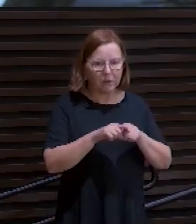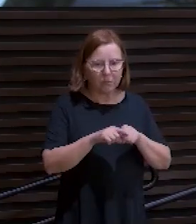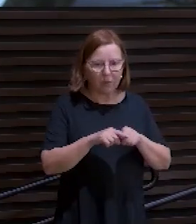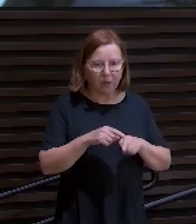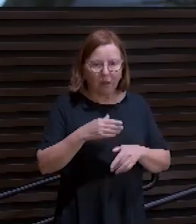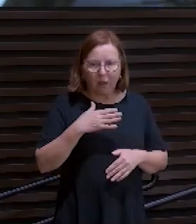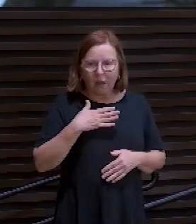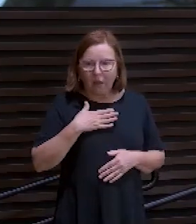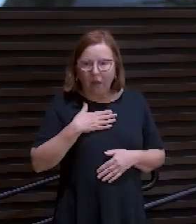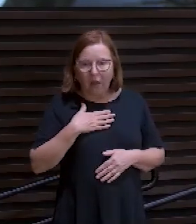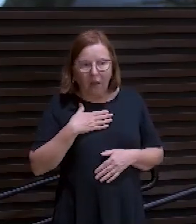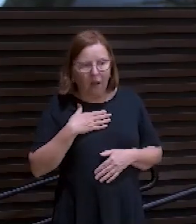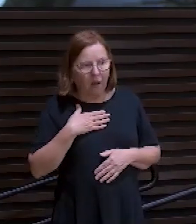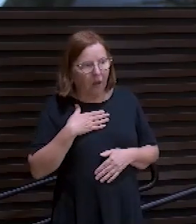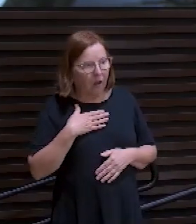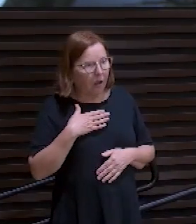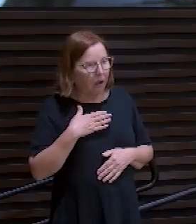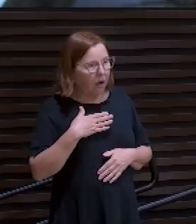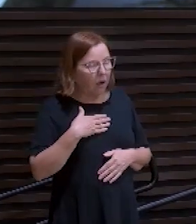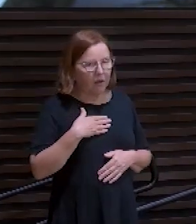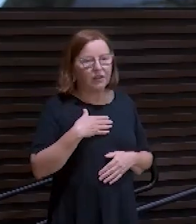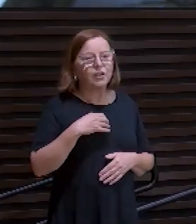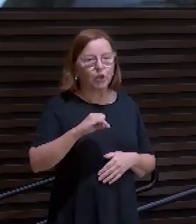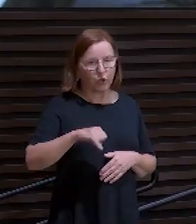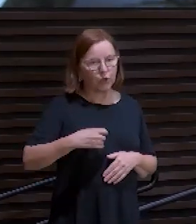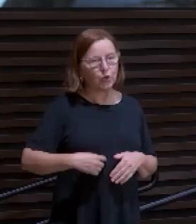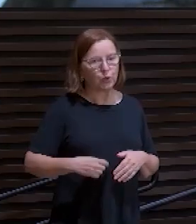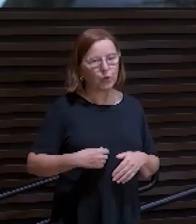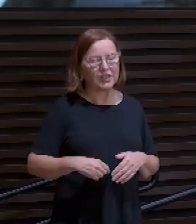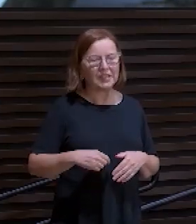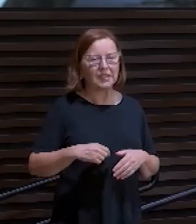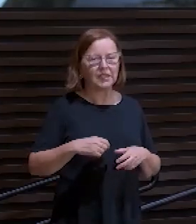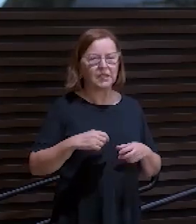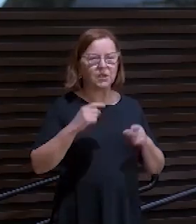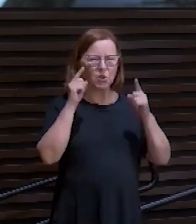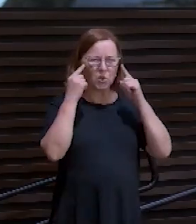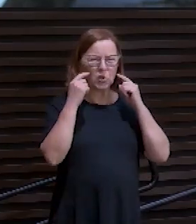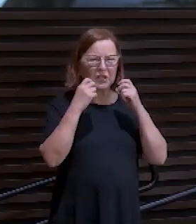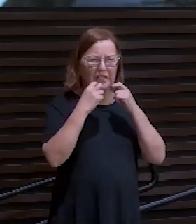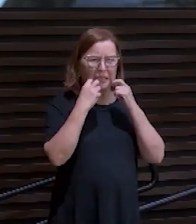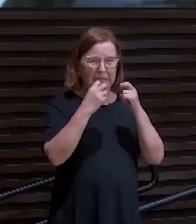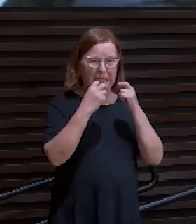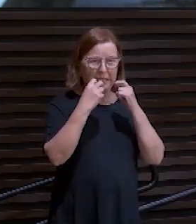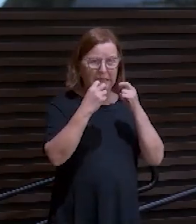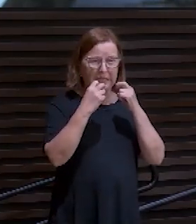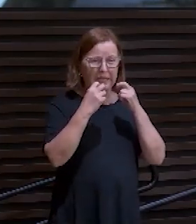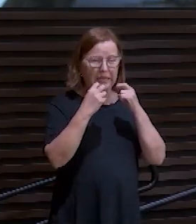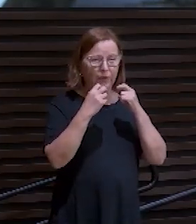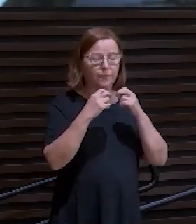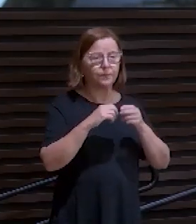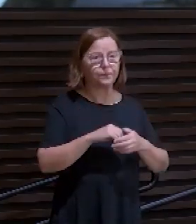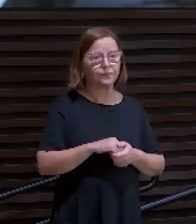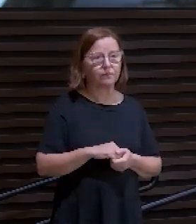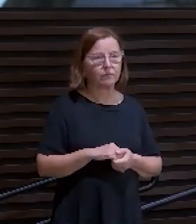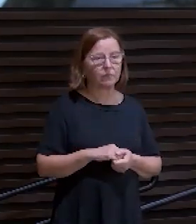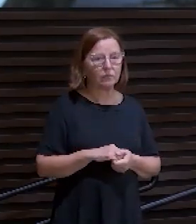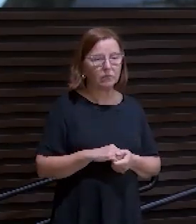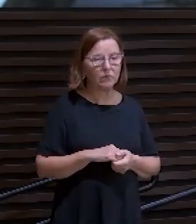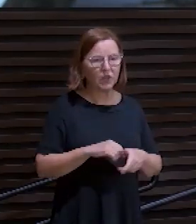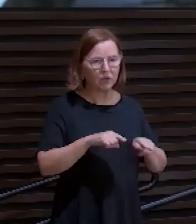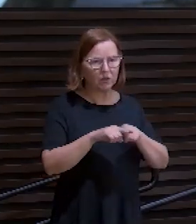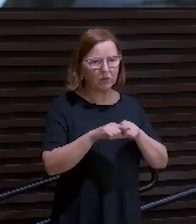ele. Ele começa a chorar, ele grita, expulsa todo mundo, começa a chorar, e os irmãos dele ficam sem entender